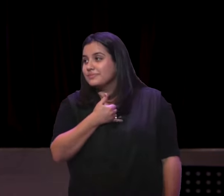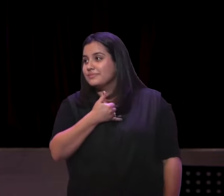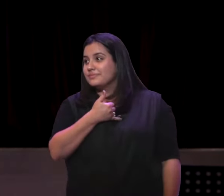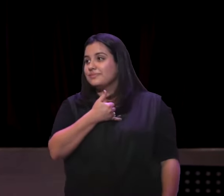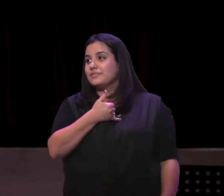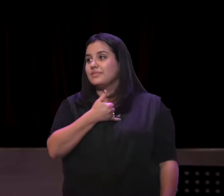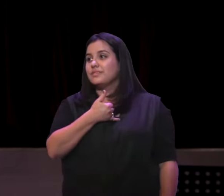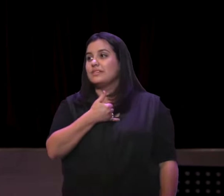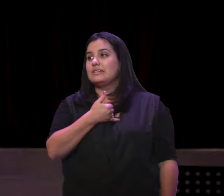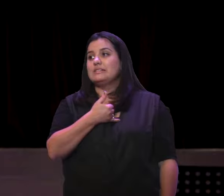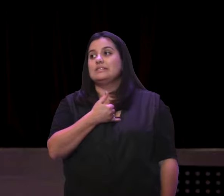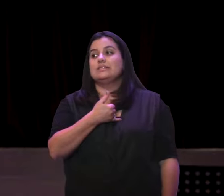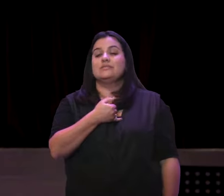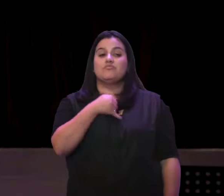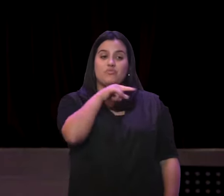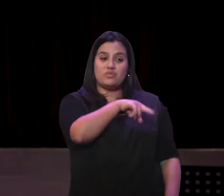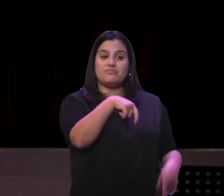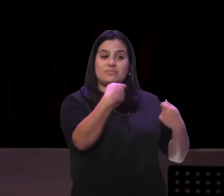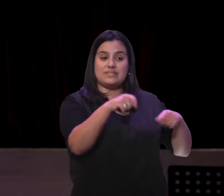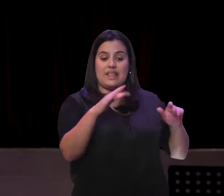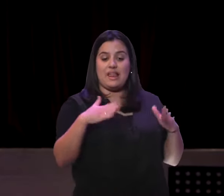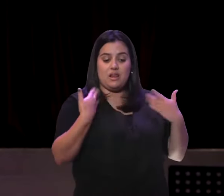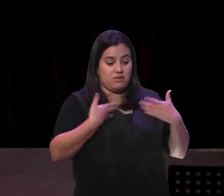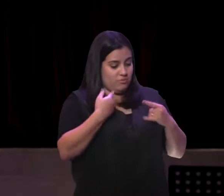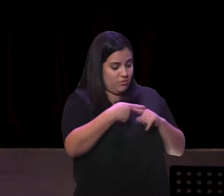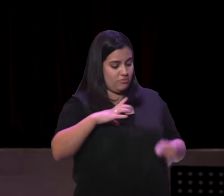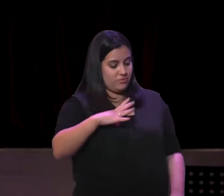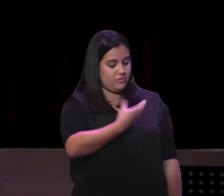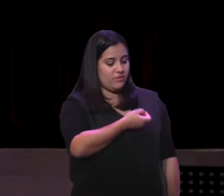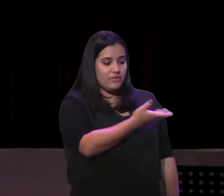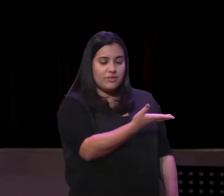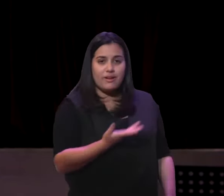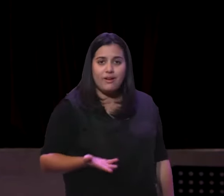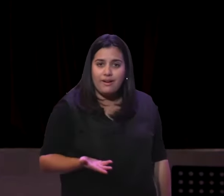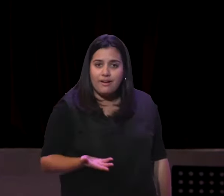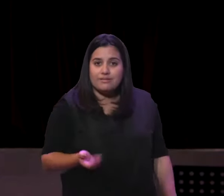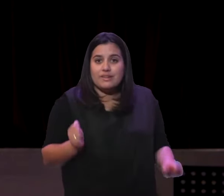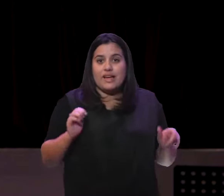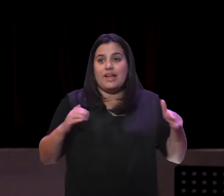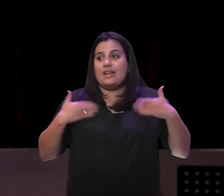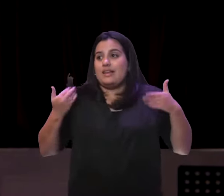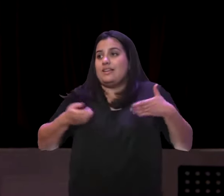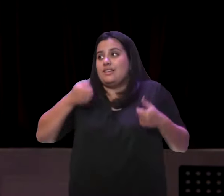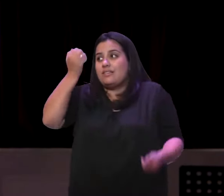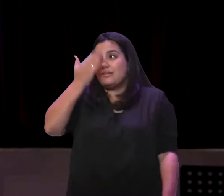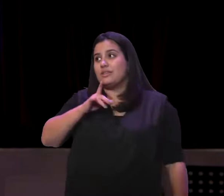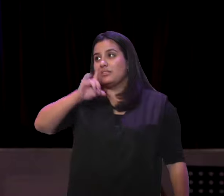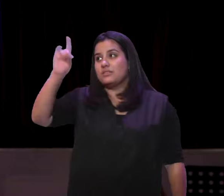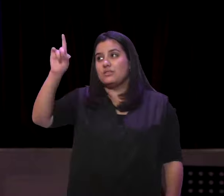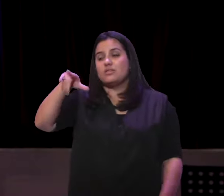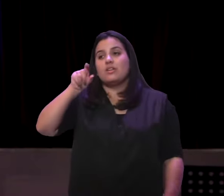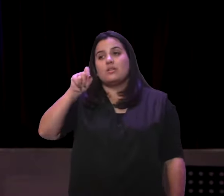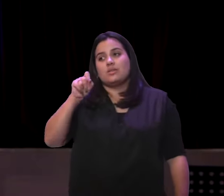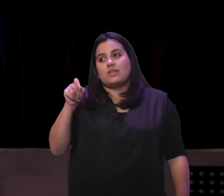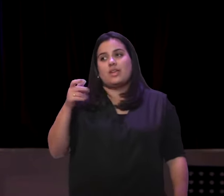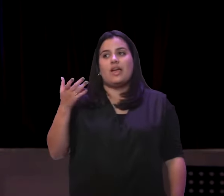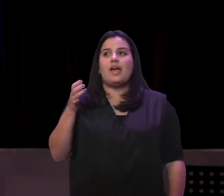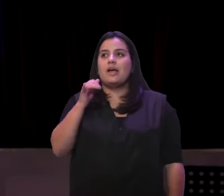você precisa se alegrar, porque eu te salvei. A alegria na presença de Deus não tem a ver com as